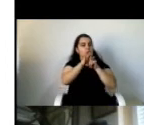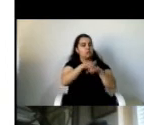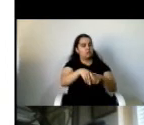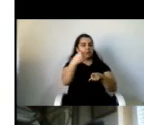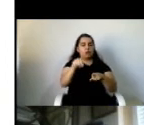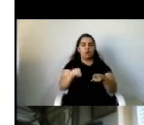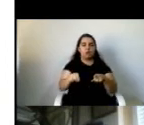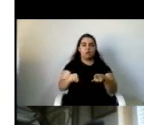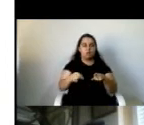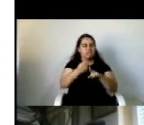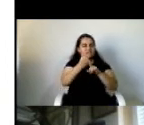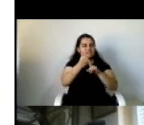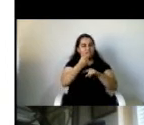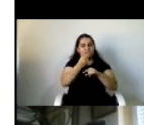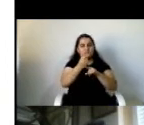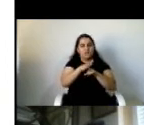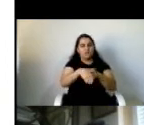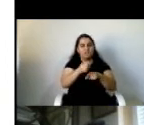de tipo vário. E aqui